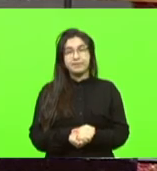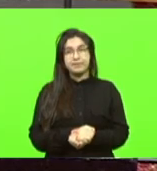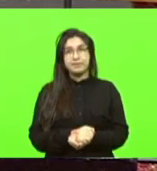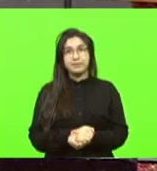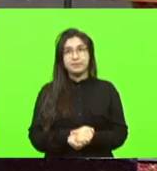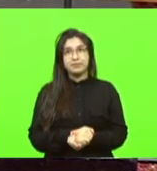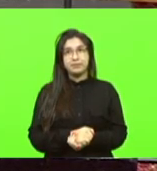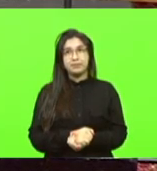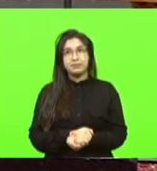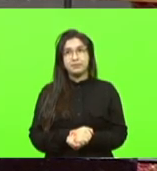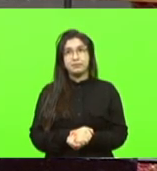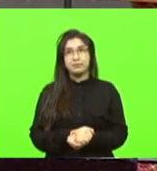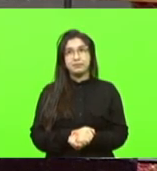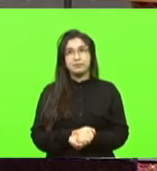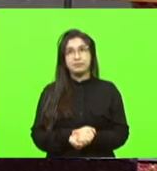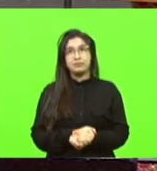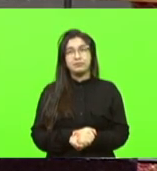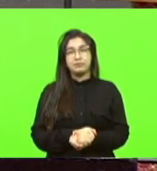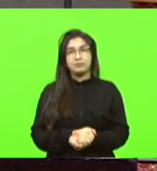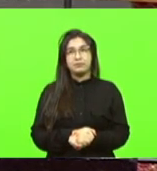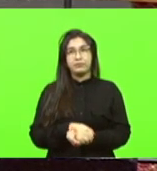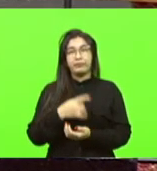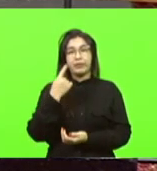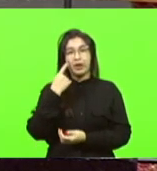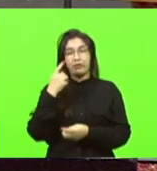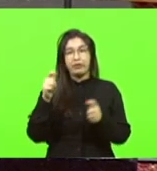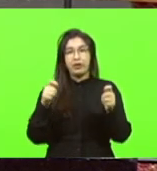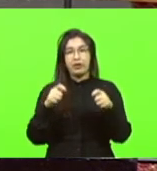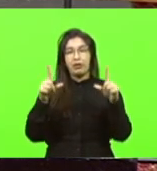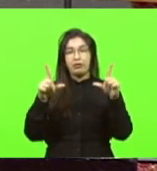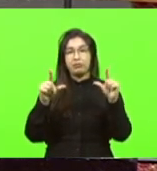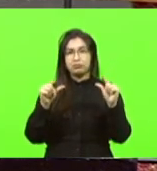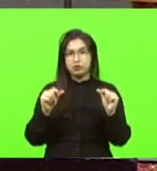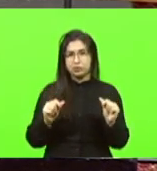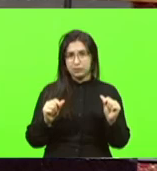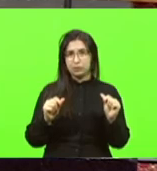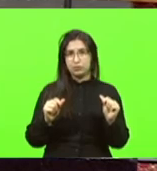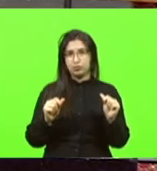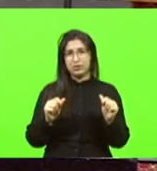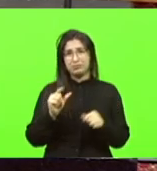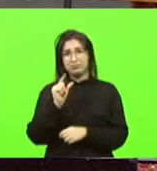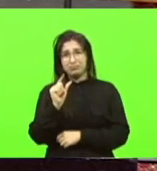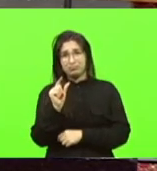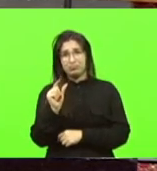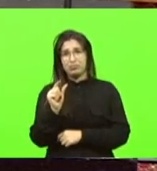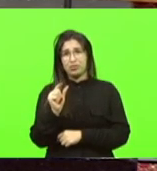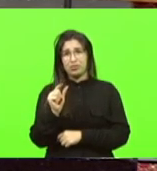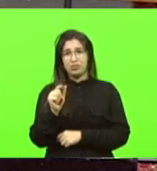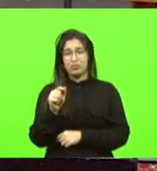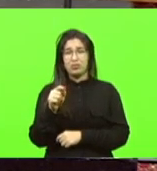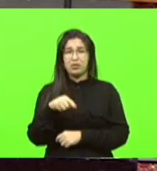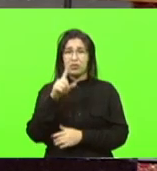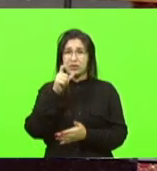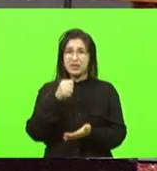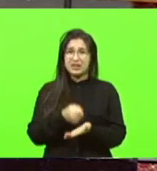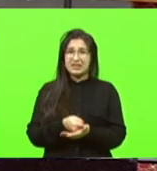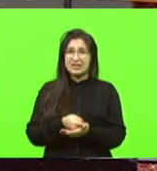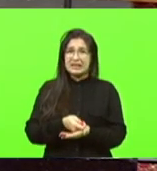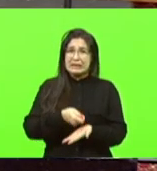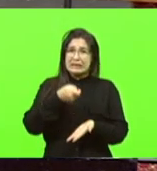diminuir um pouco é claro que medidas são extremamente duras